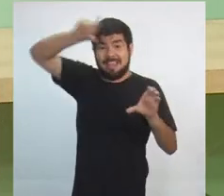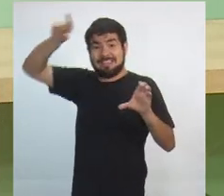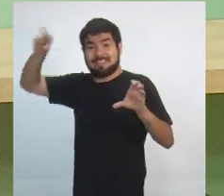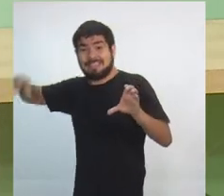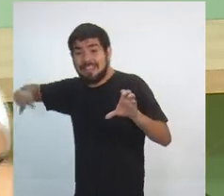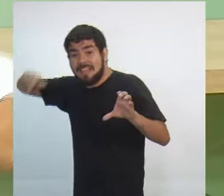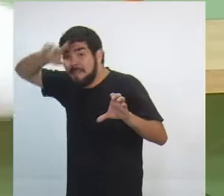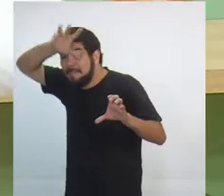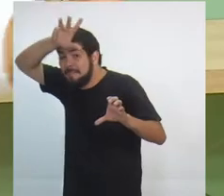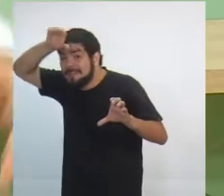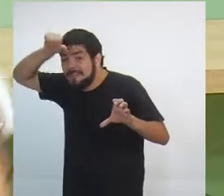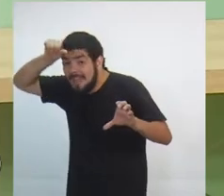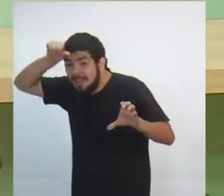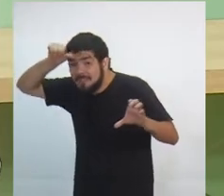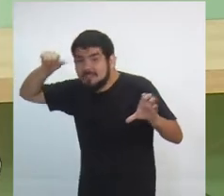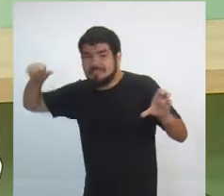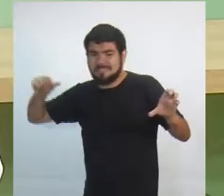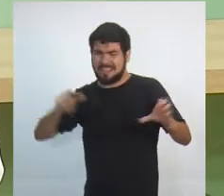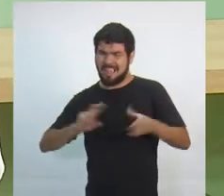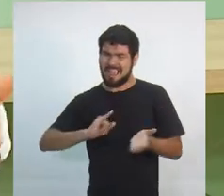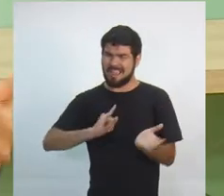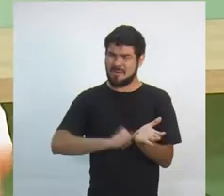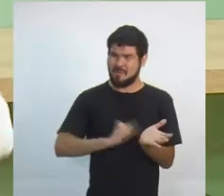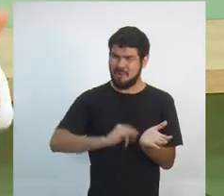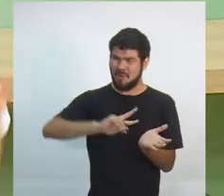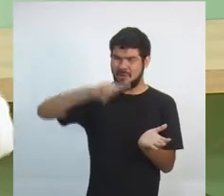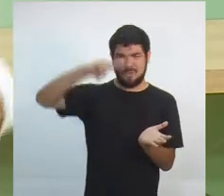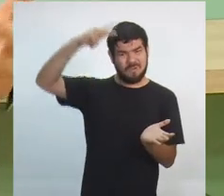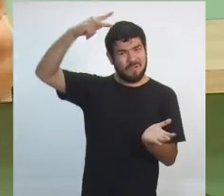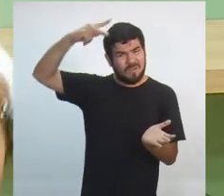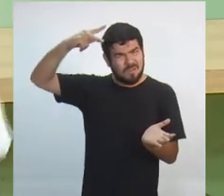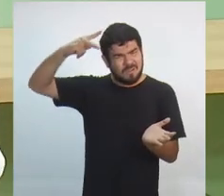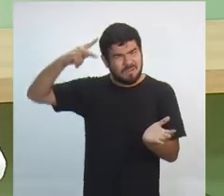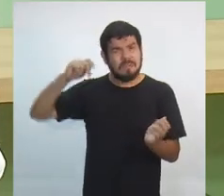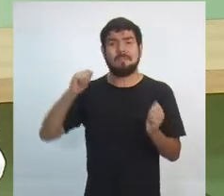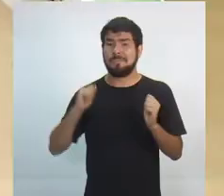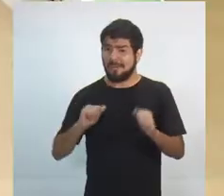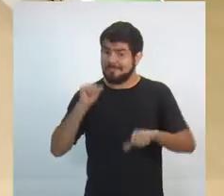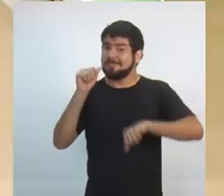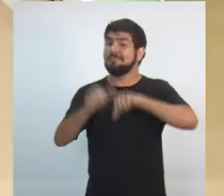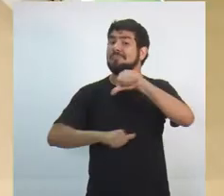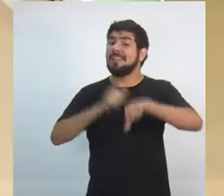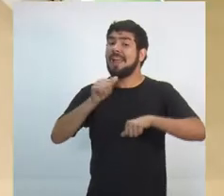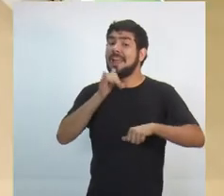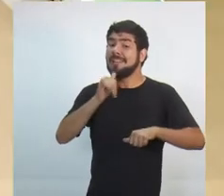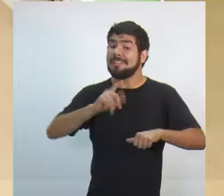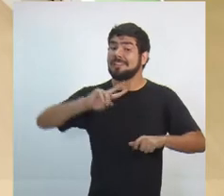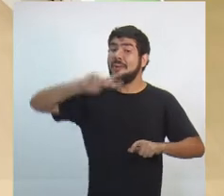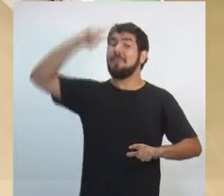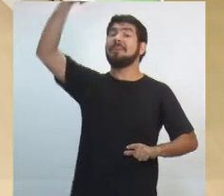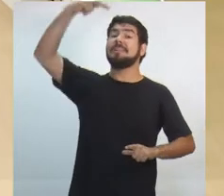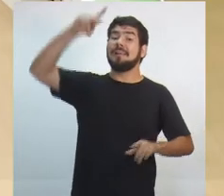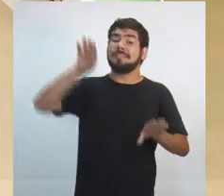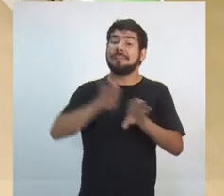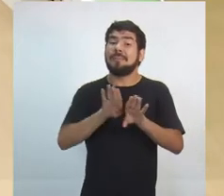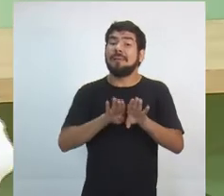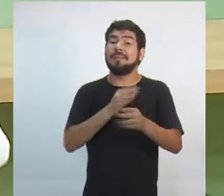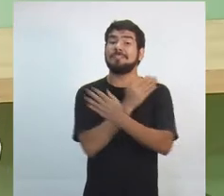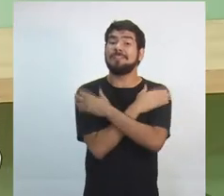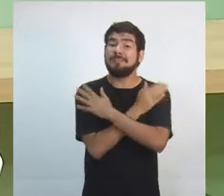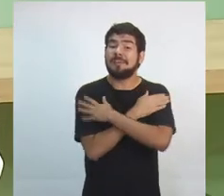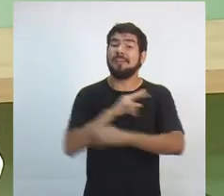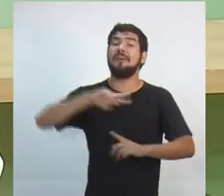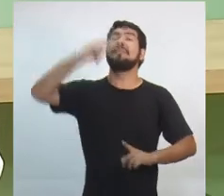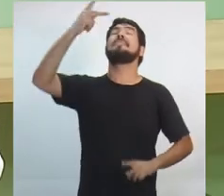energia, a conta de energia da população e isso pode aumentar também o desemprego. Qual a sua opinião sobre